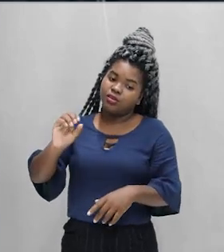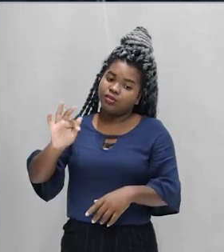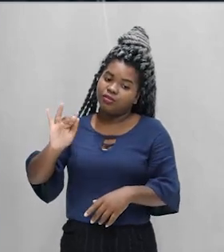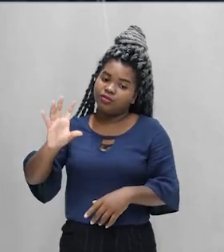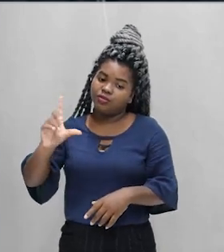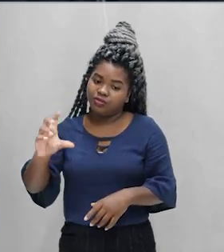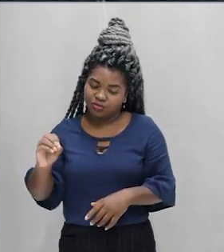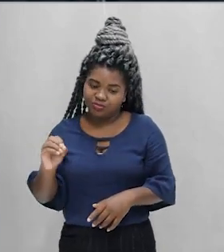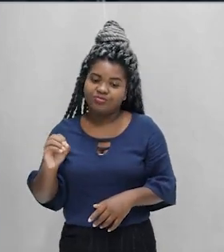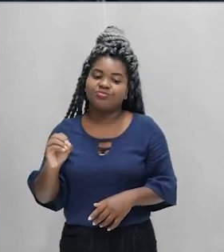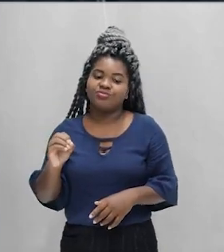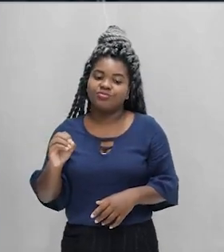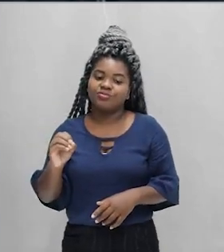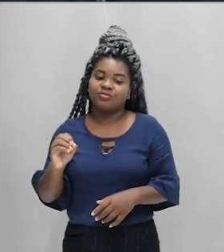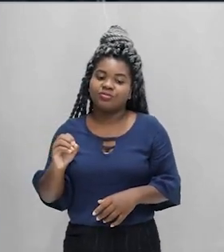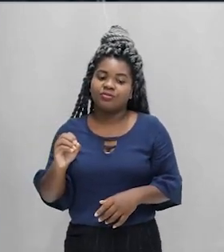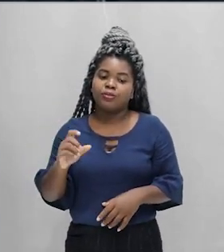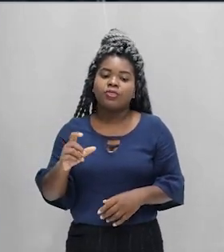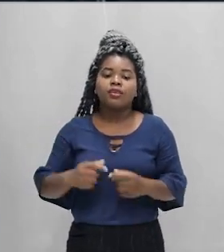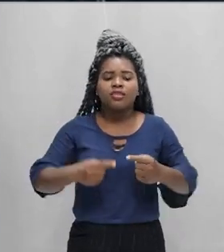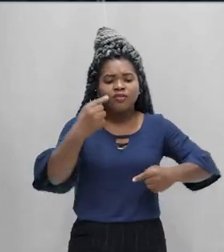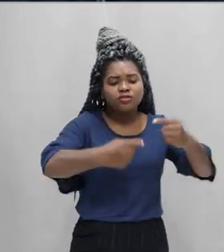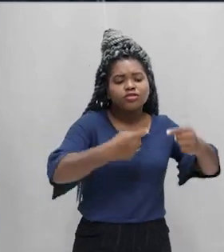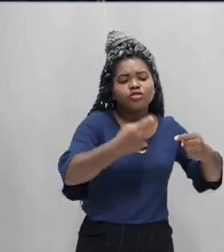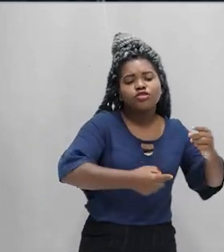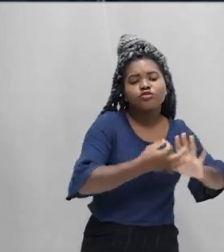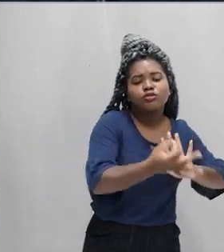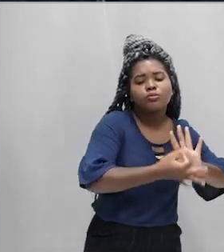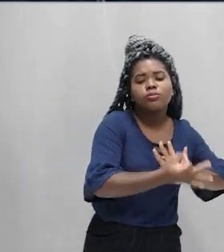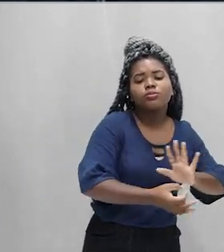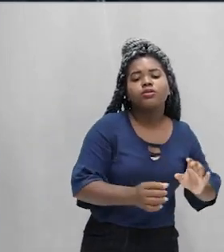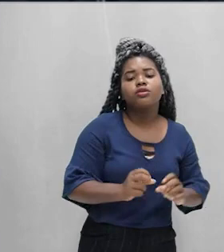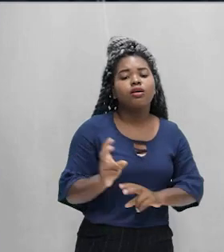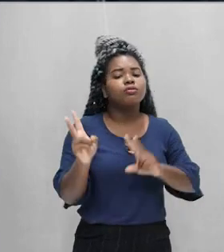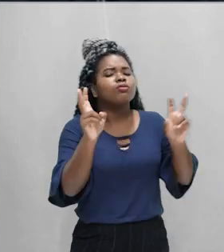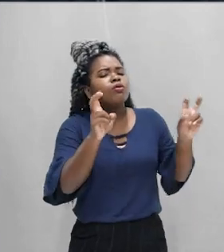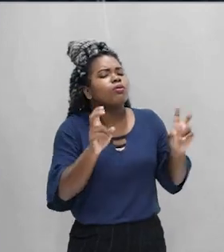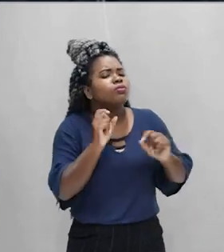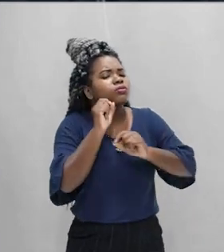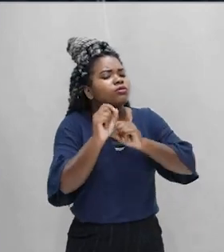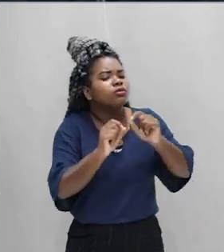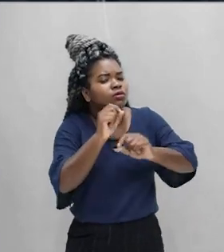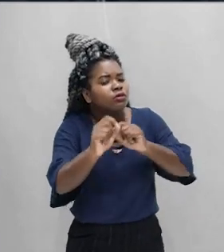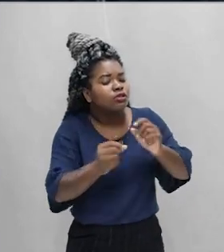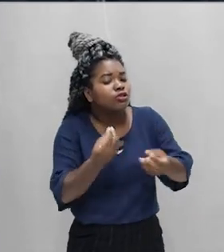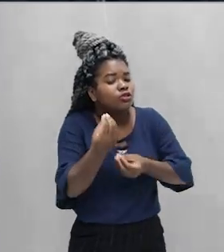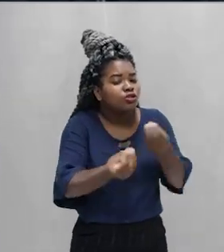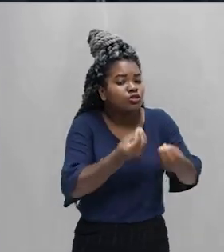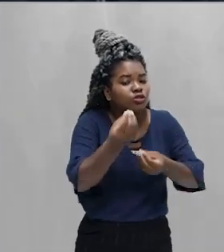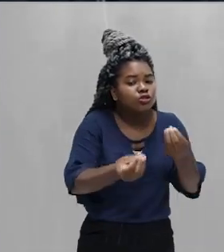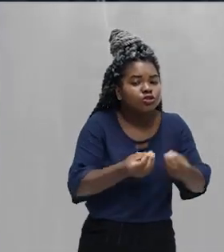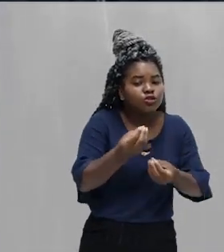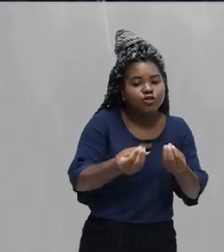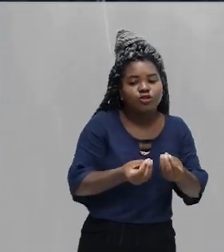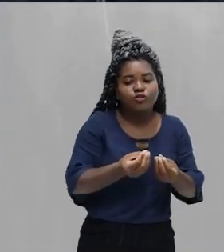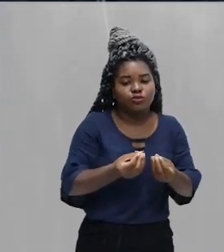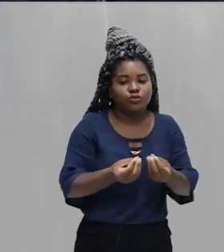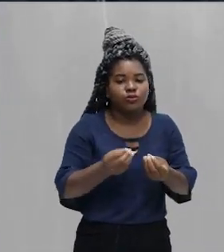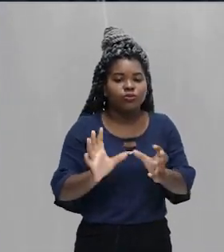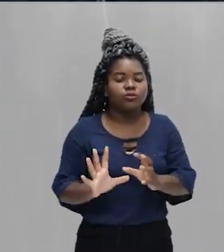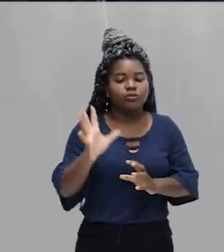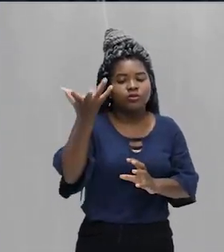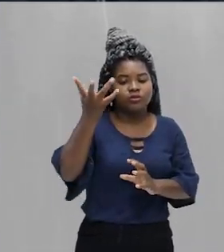de Castro. E eles estavam discutindo sobre essa nova forma de fazer arte, que